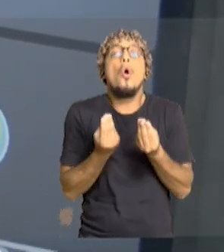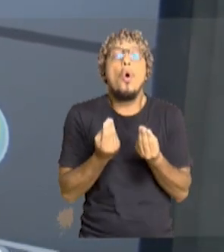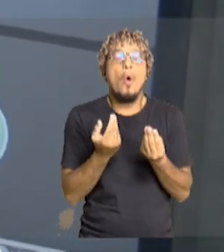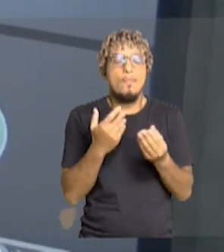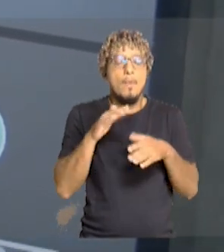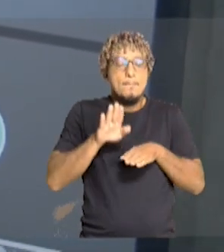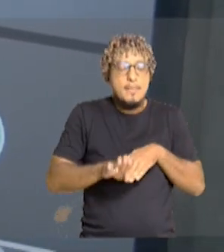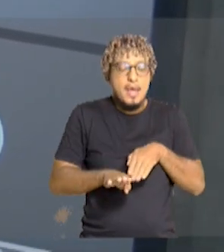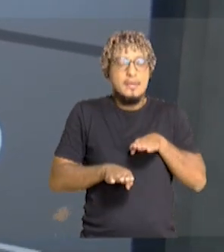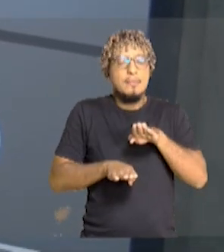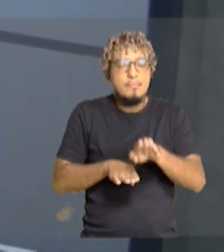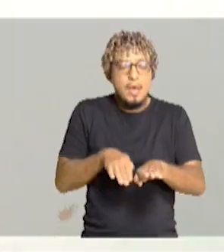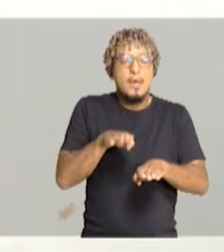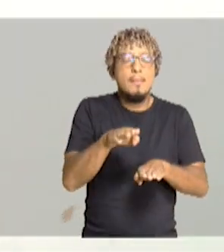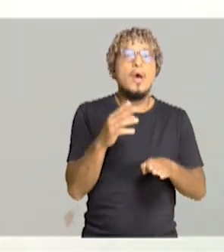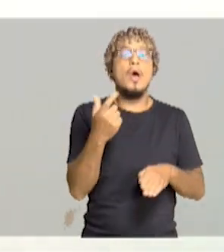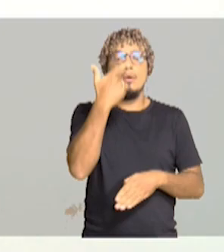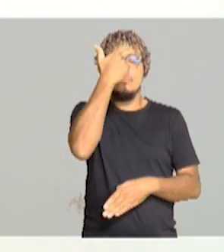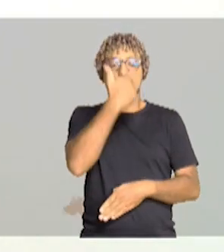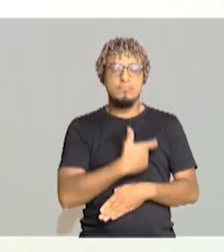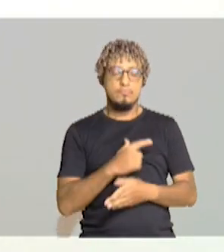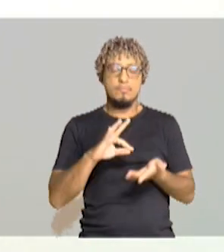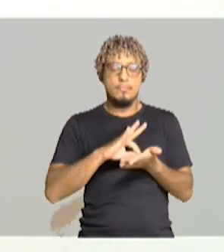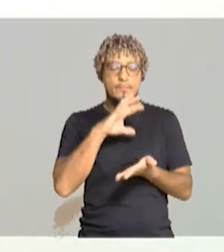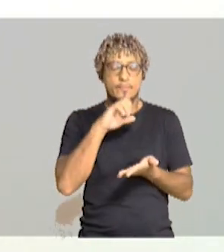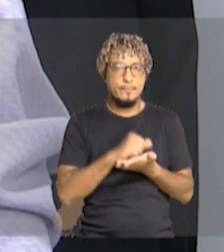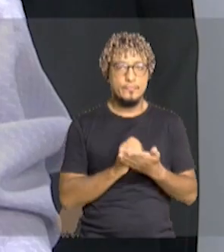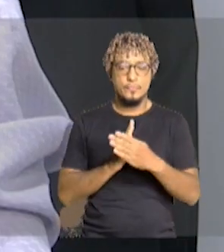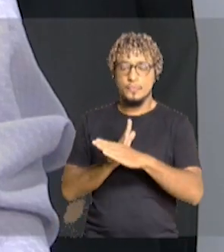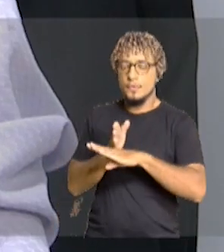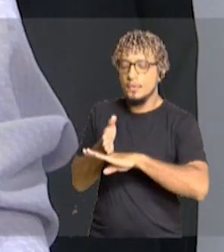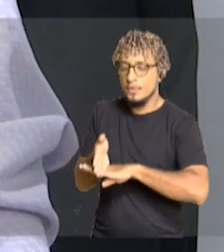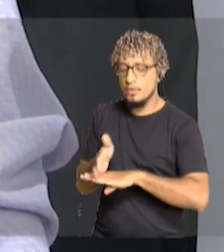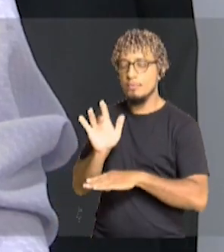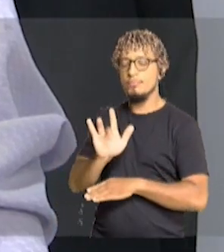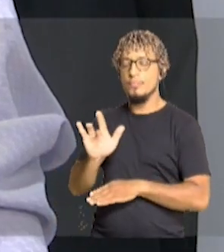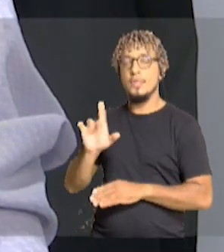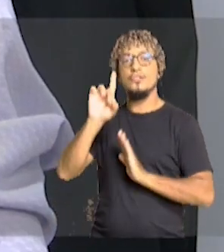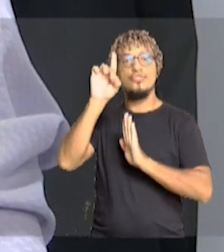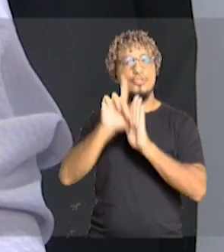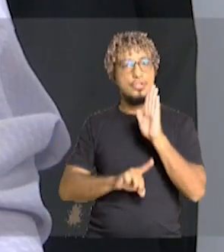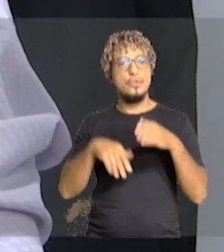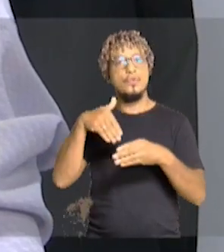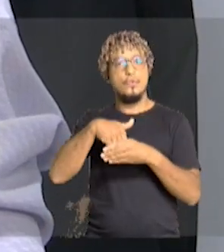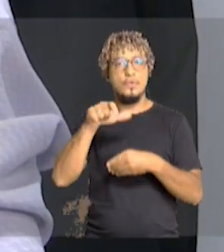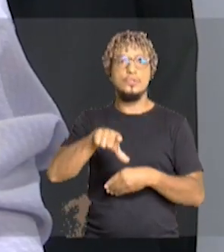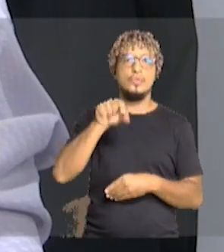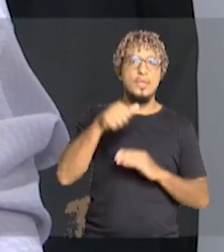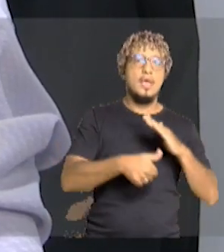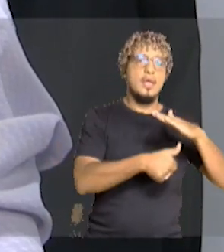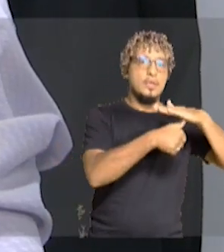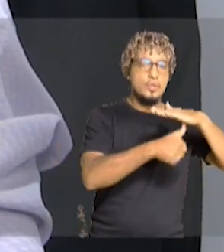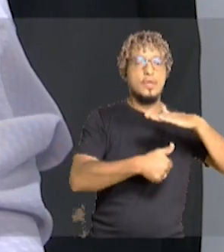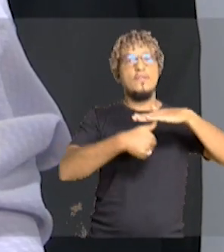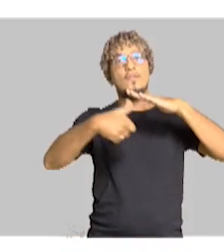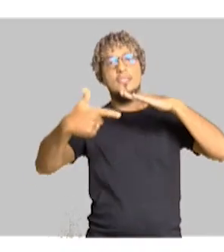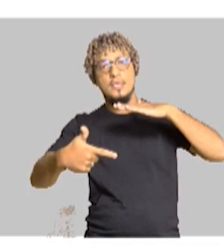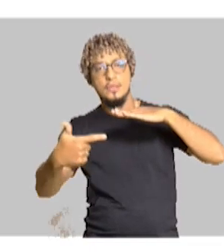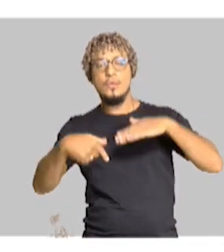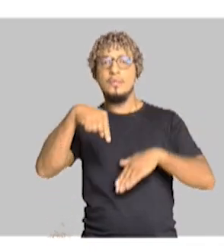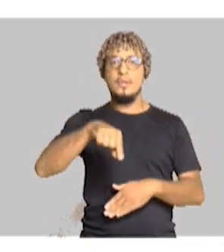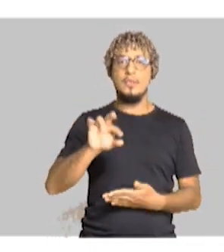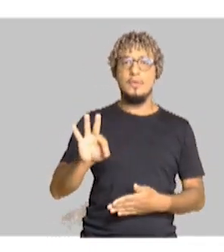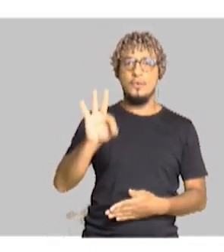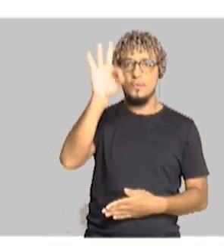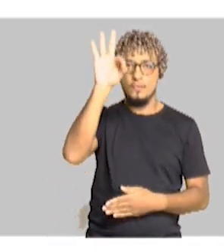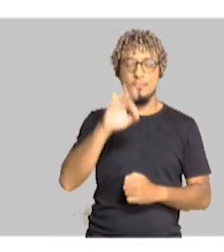passo a passo de como a mentira de votação e exercer seu direito a Voto para reitor e vice-reitor da Universidade Federal do Maranhão